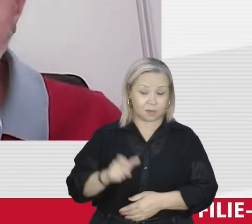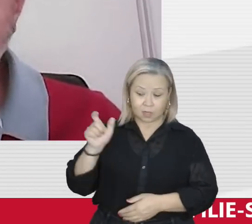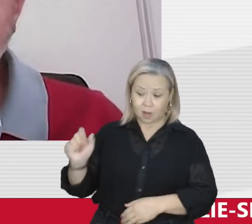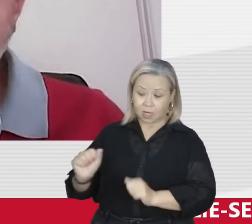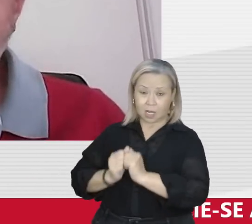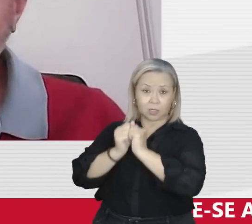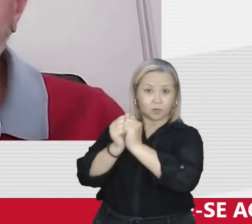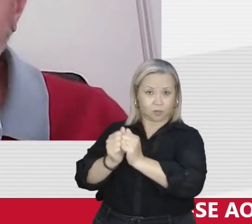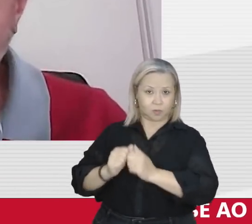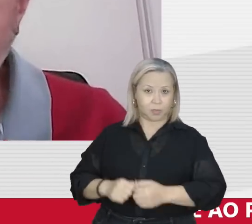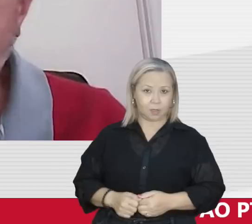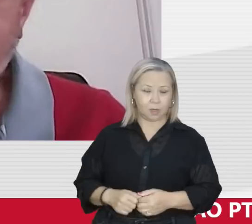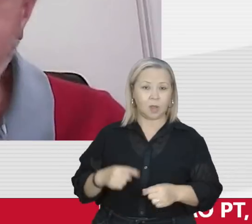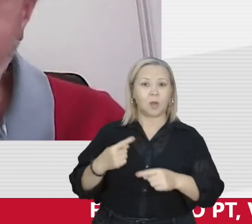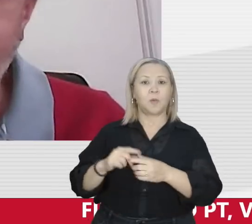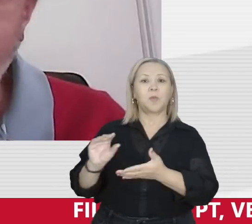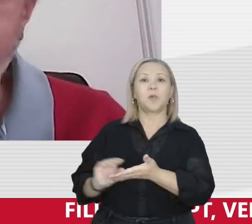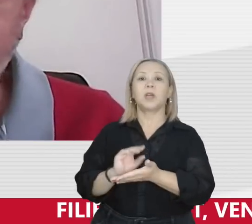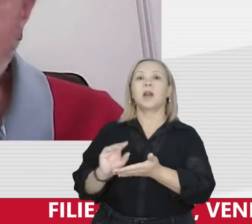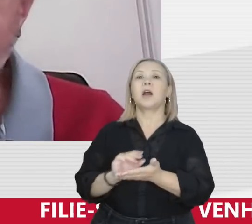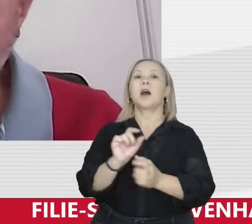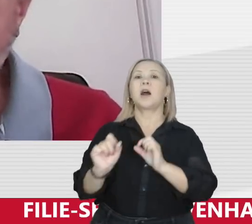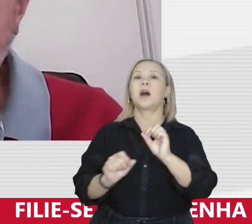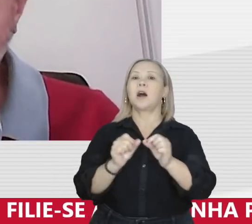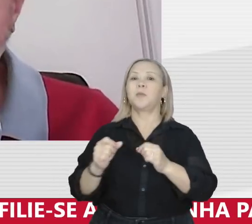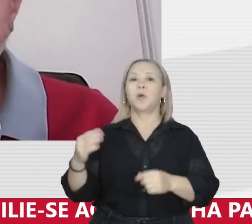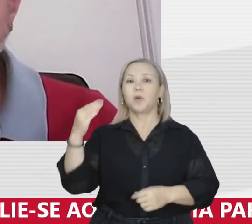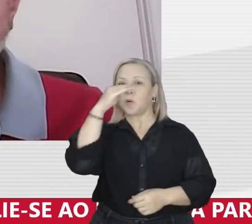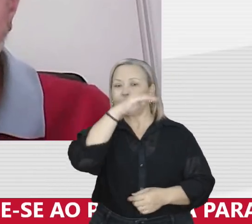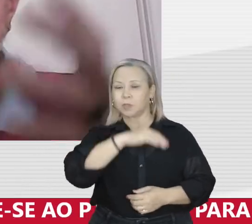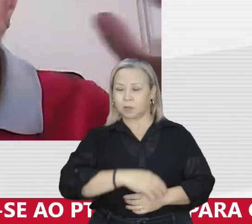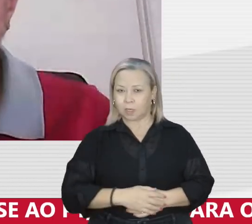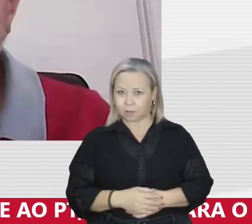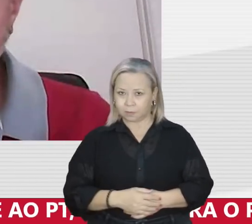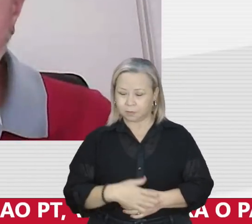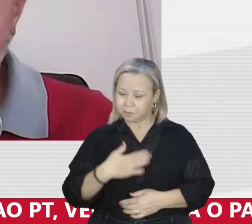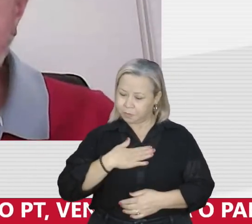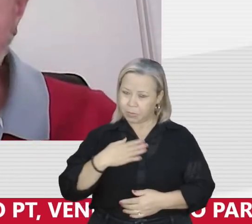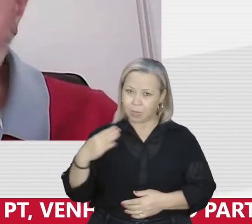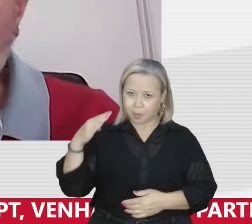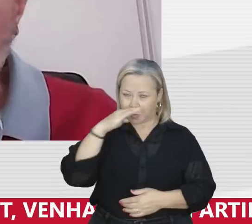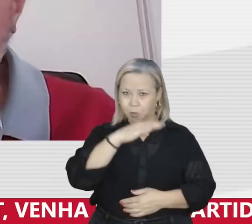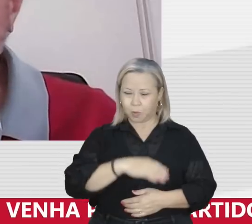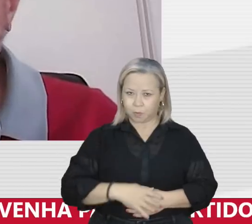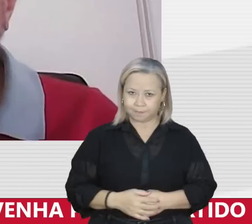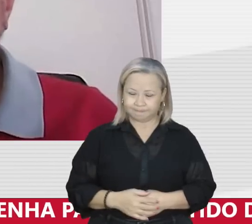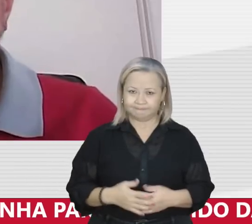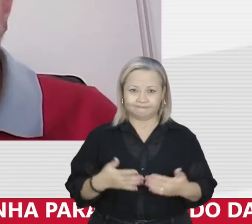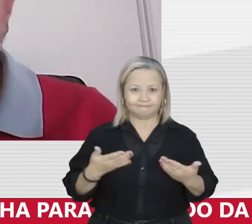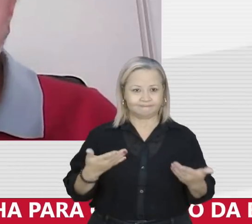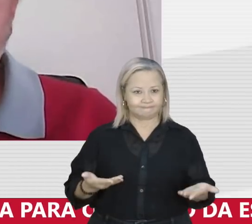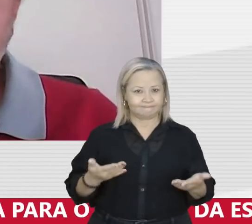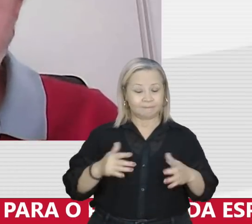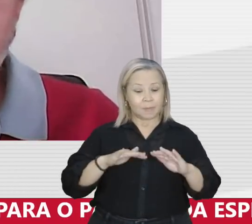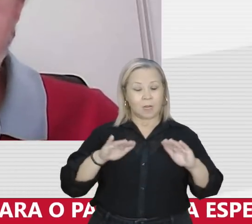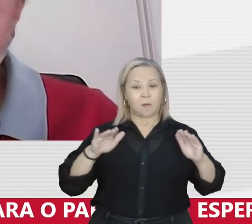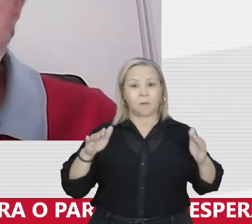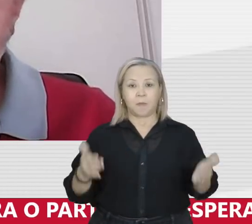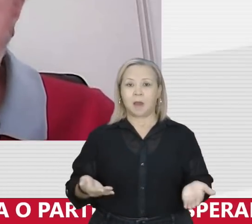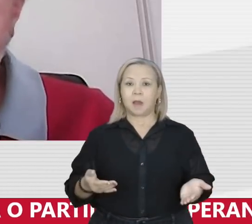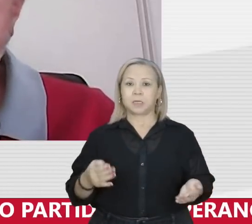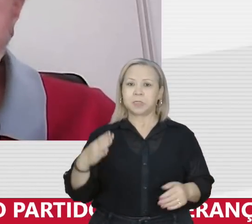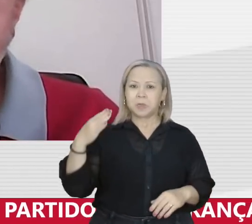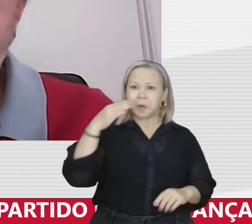lado, né? E as Forças Armadas se prestam, lamentavelmente, a criar esse palco, né? Para que o